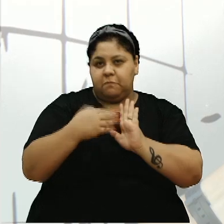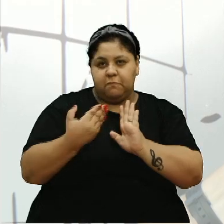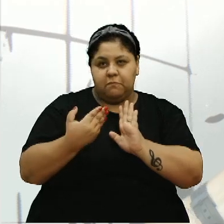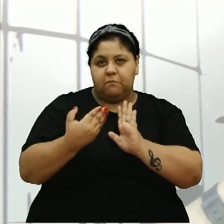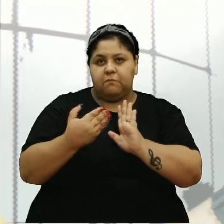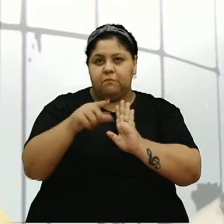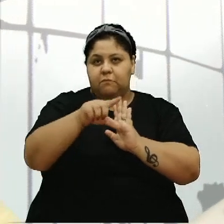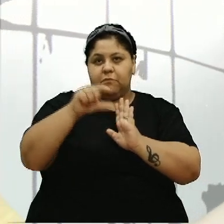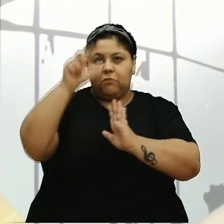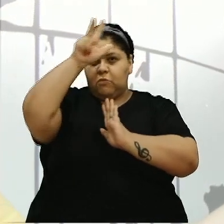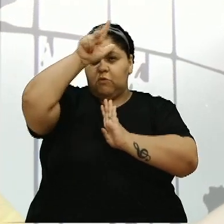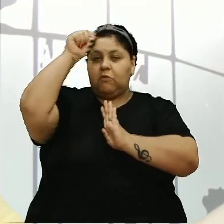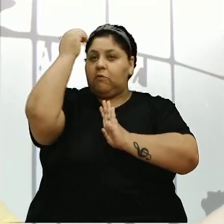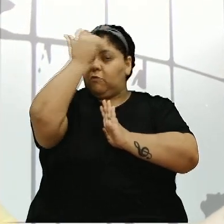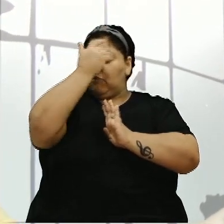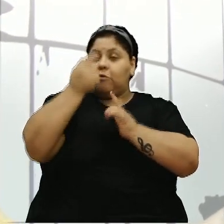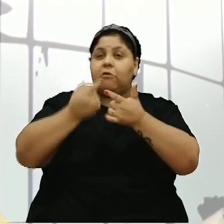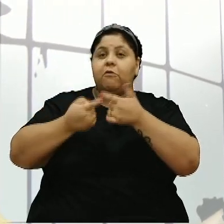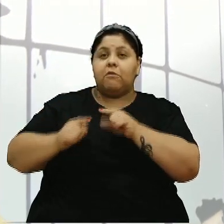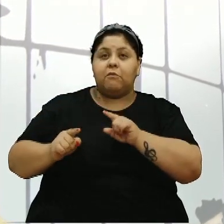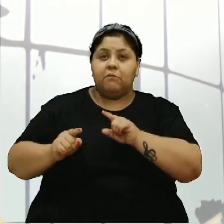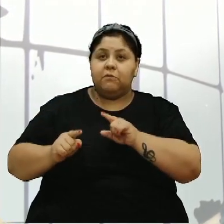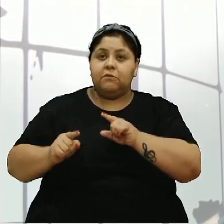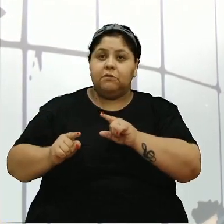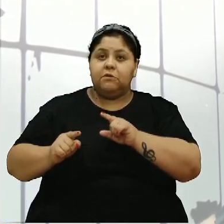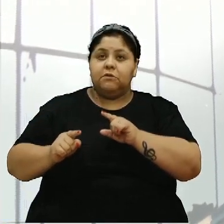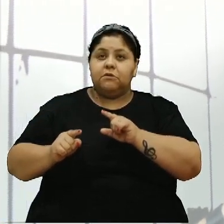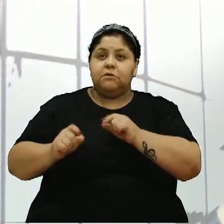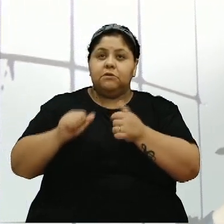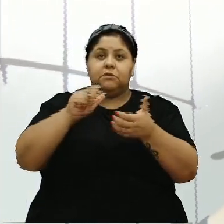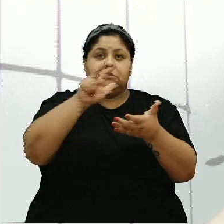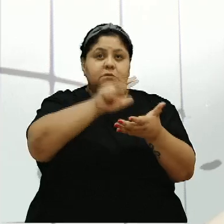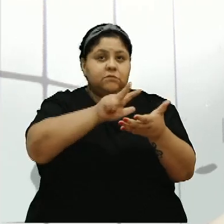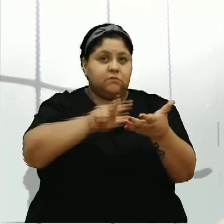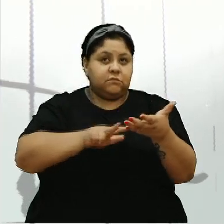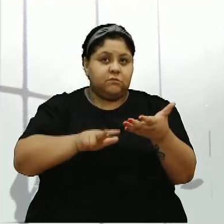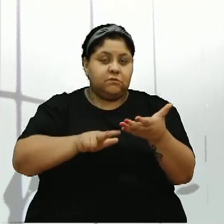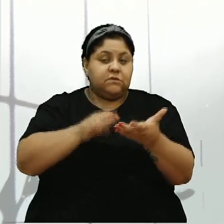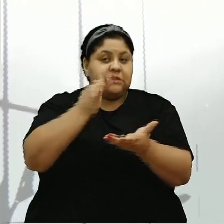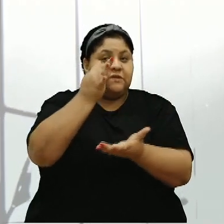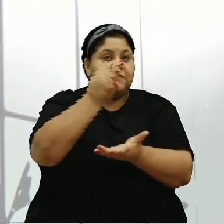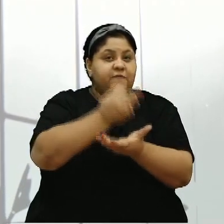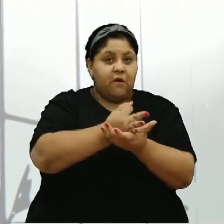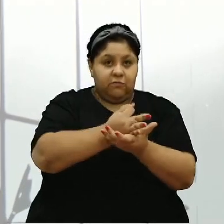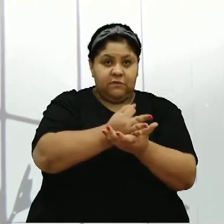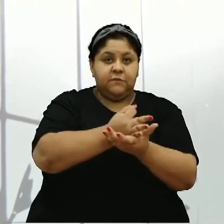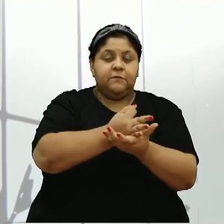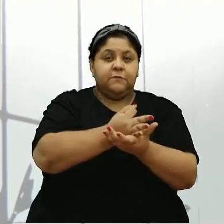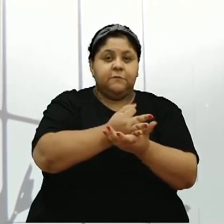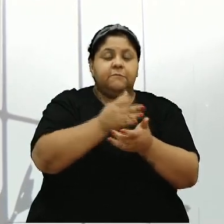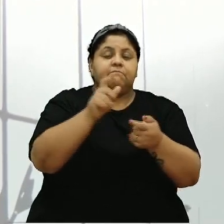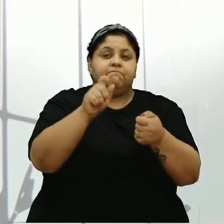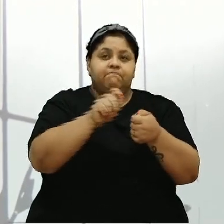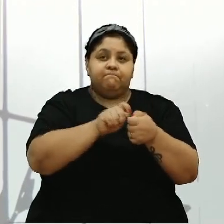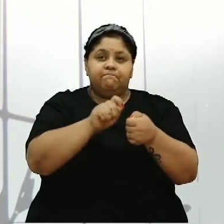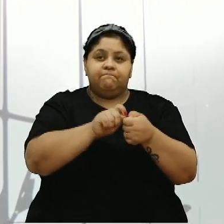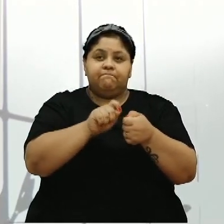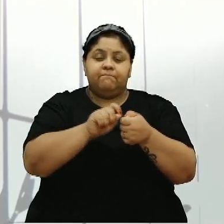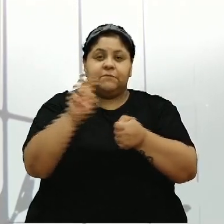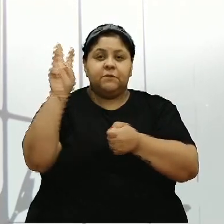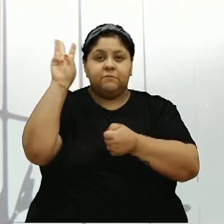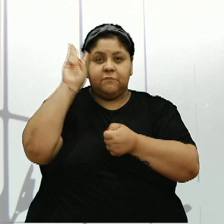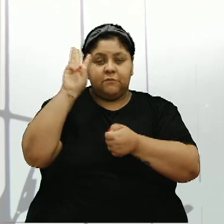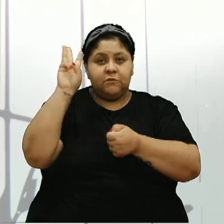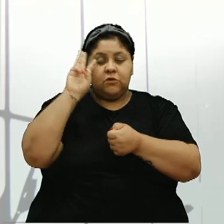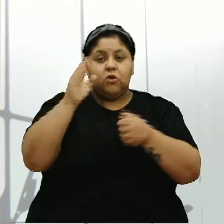elegeu o prefeito Adiló, mas de uma análise das abstenções, né, fizemos, né, na terça-feira,